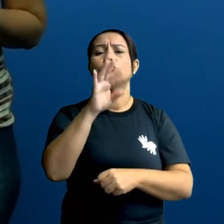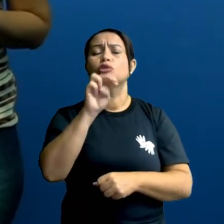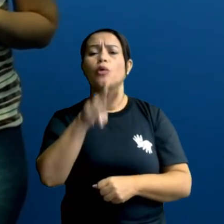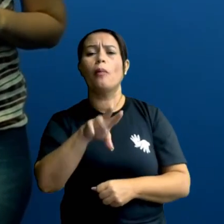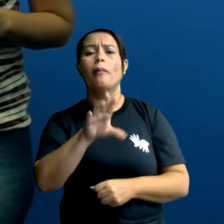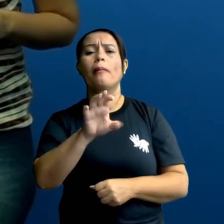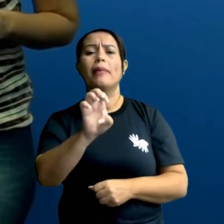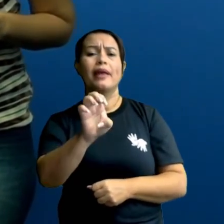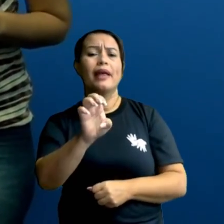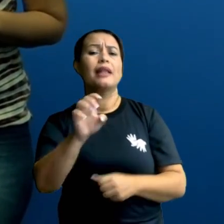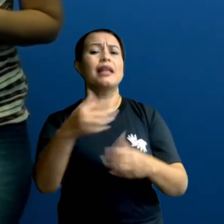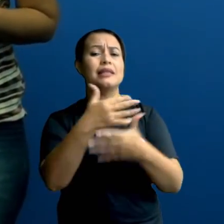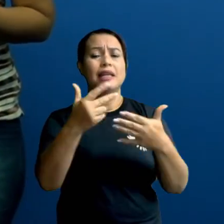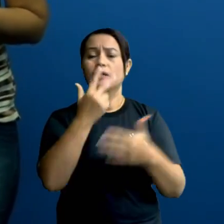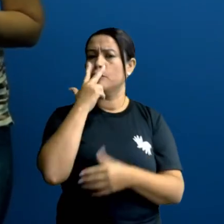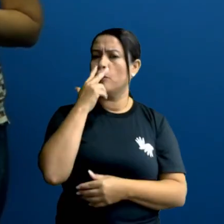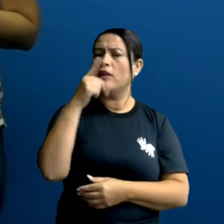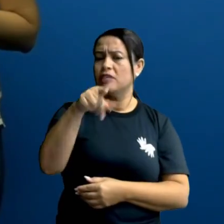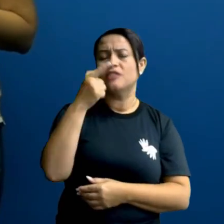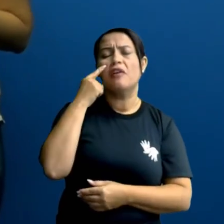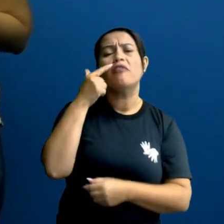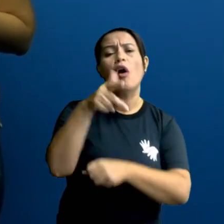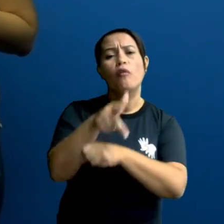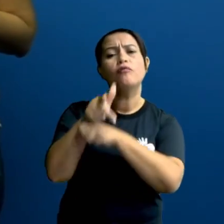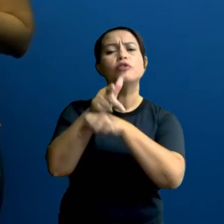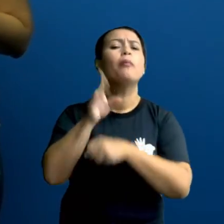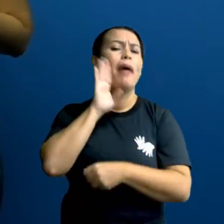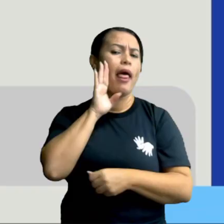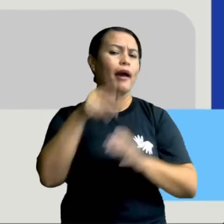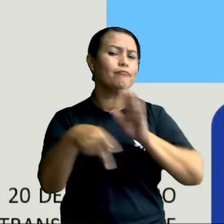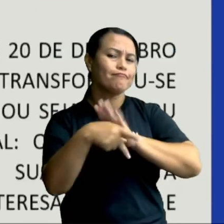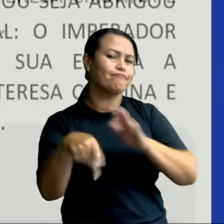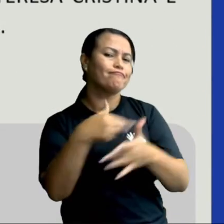mostrar um vídeo muito legal aqui sobre a nossa cidade.